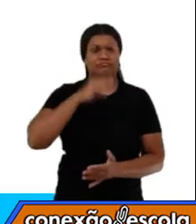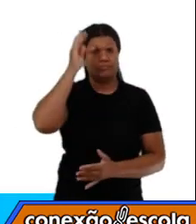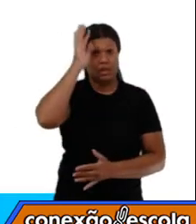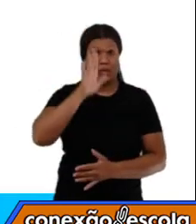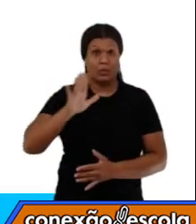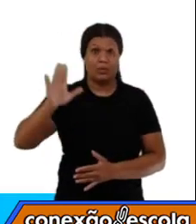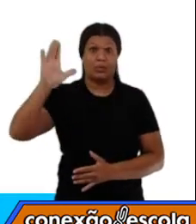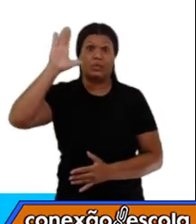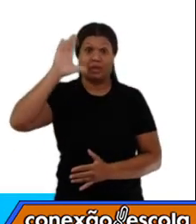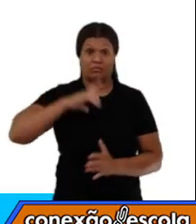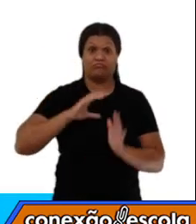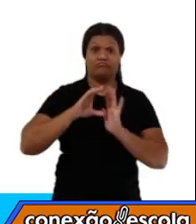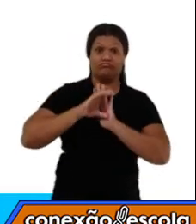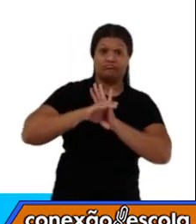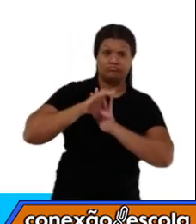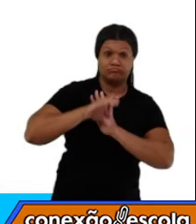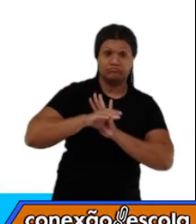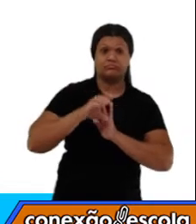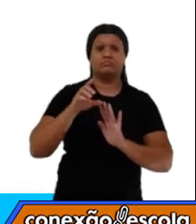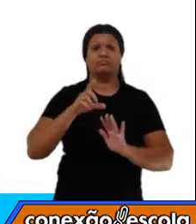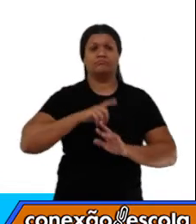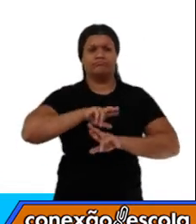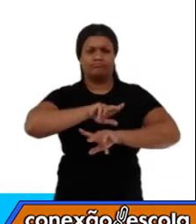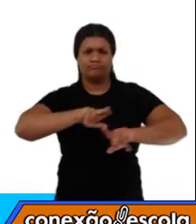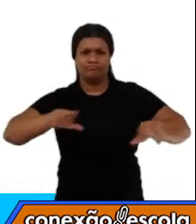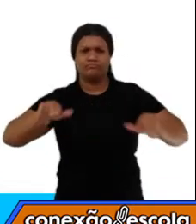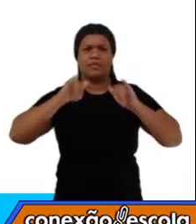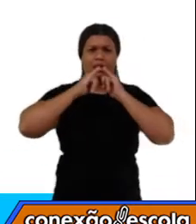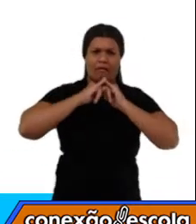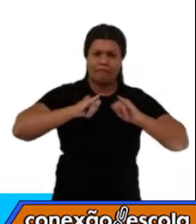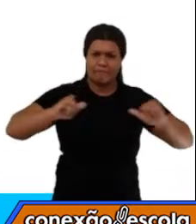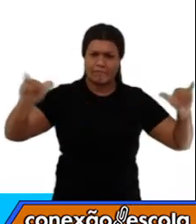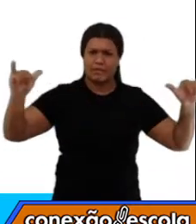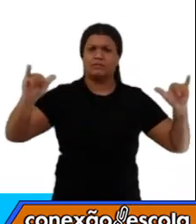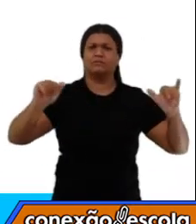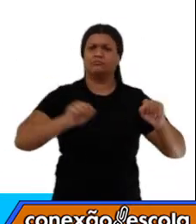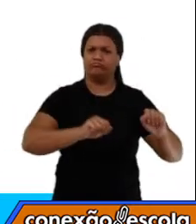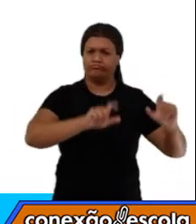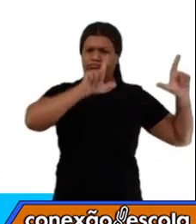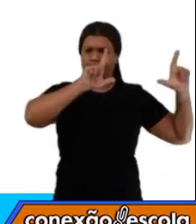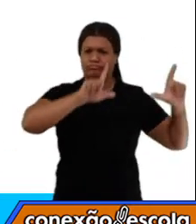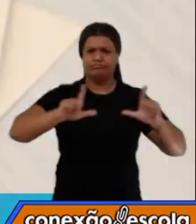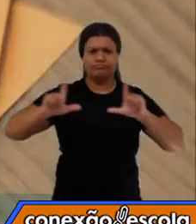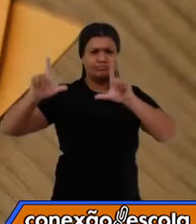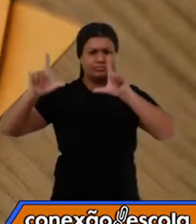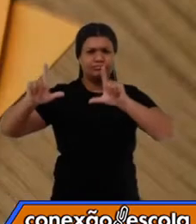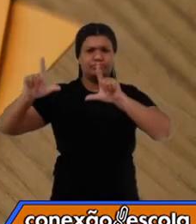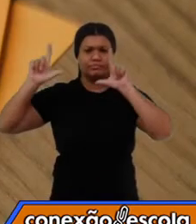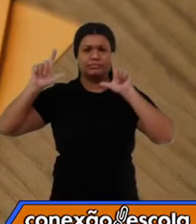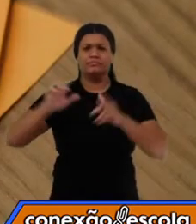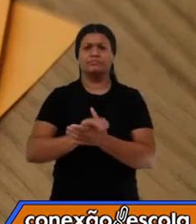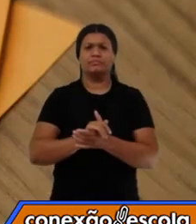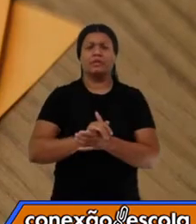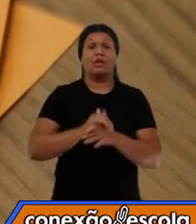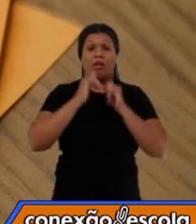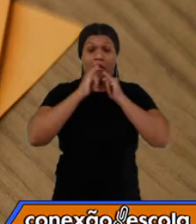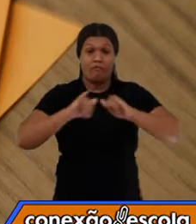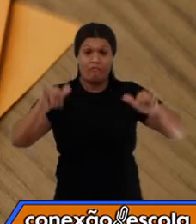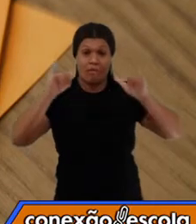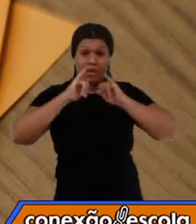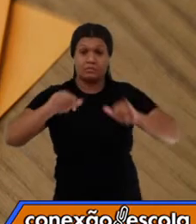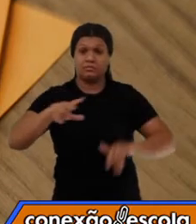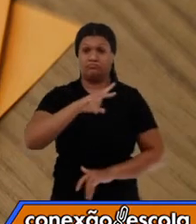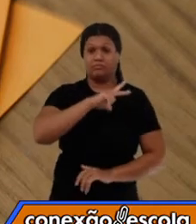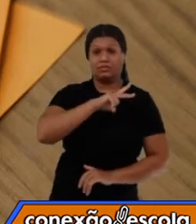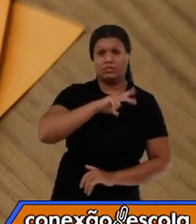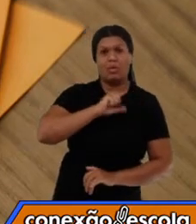conceitos. Eles podem ser avisos, propagandas, publicidades, informações pessoais